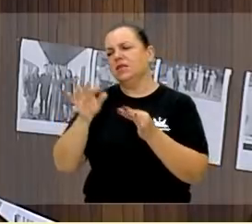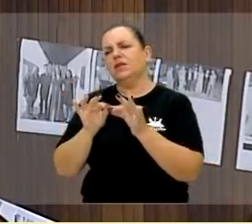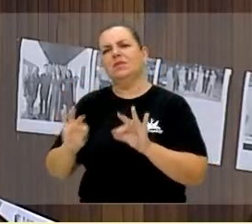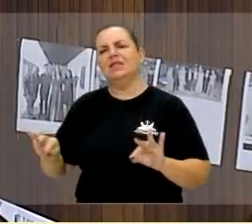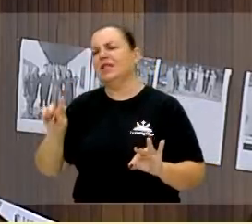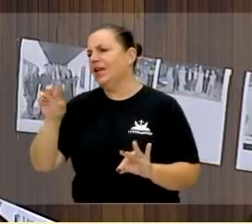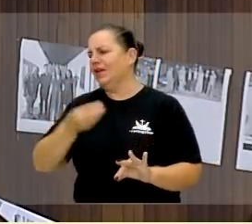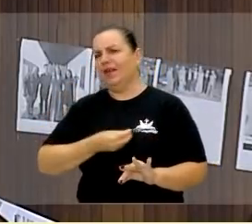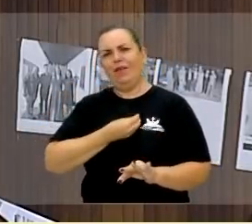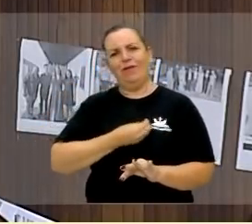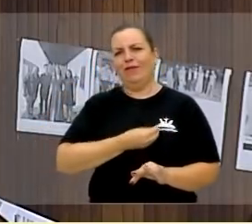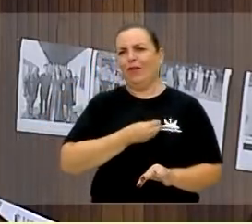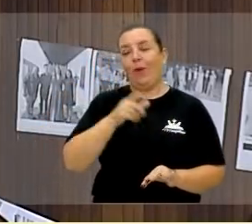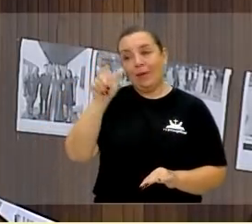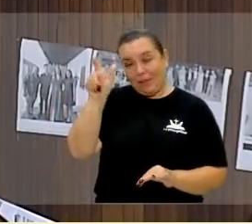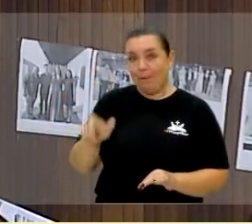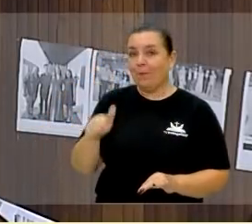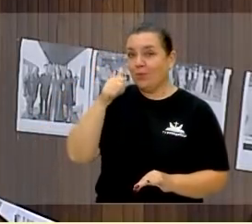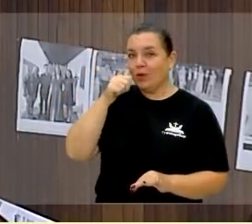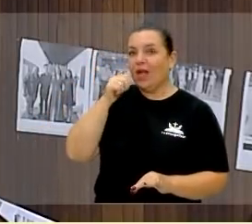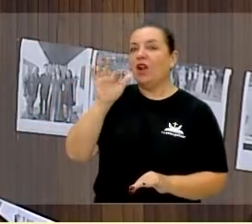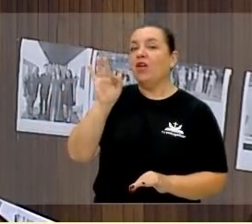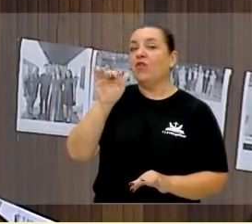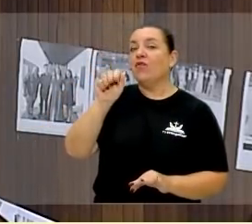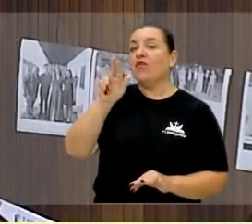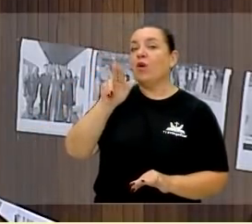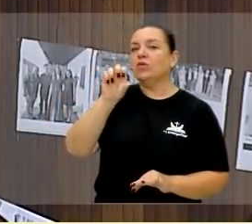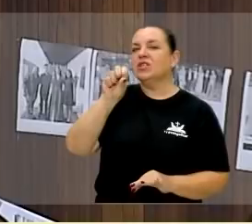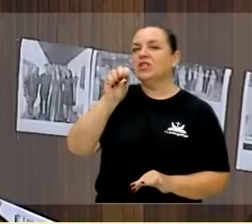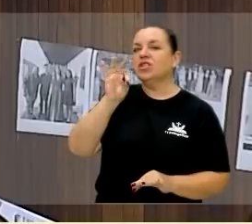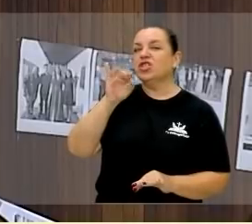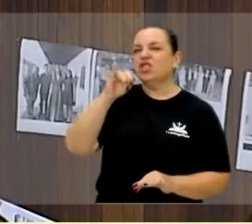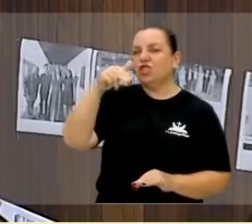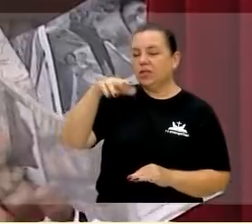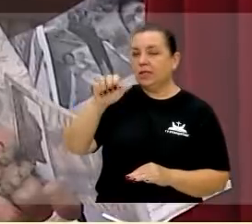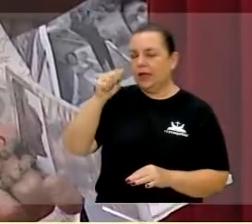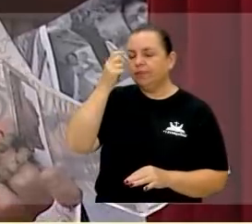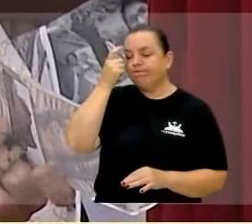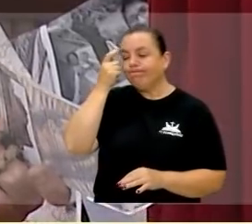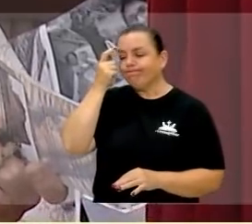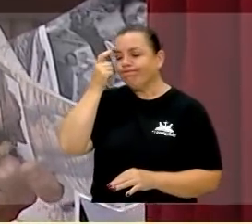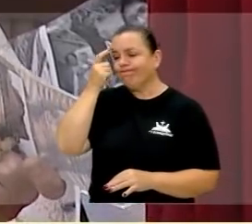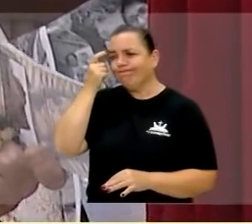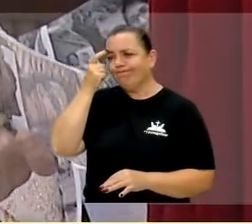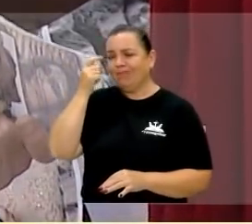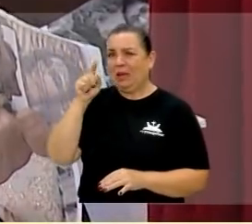ela viveu, mas sendo destinatária de